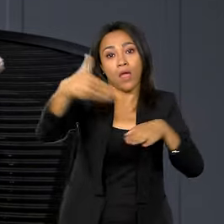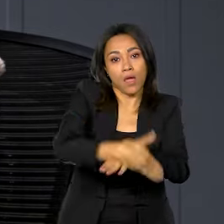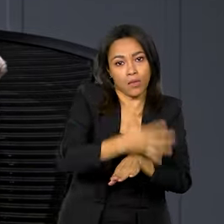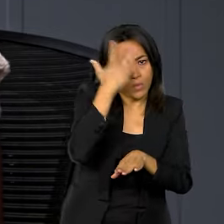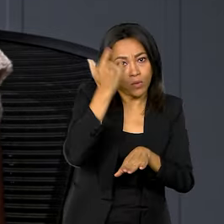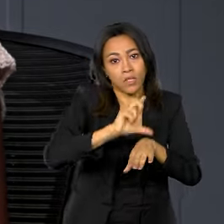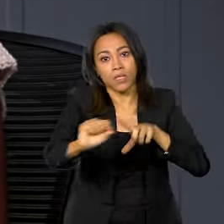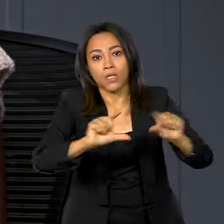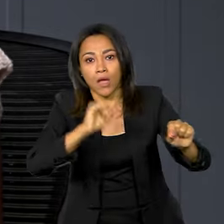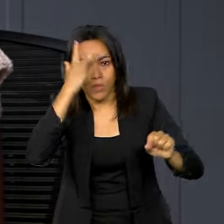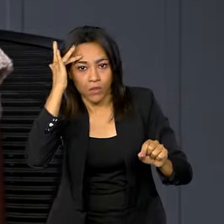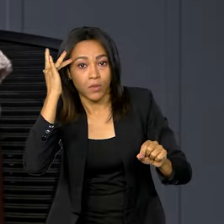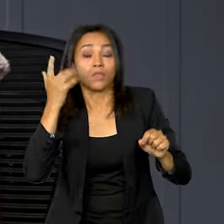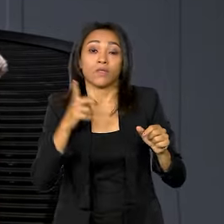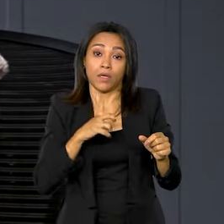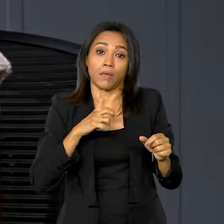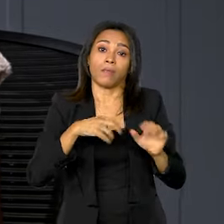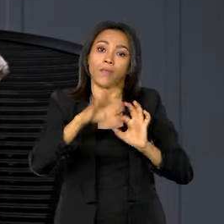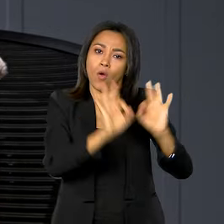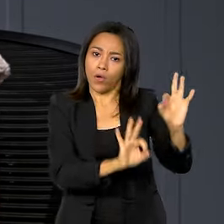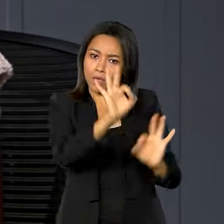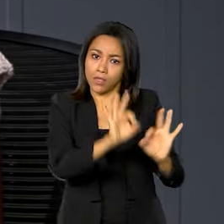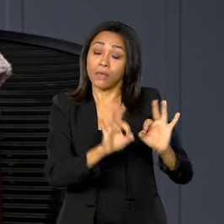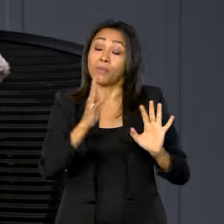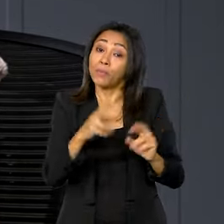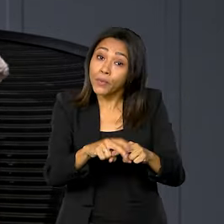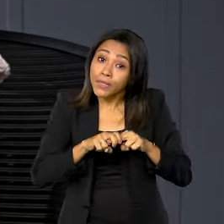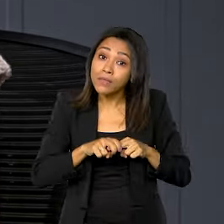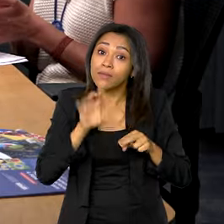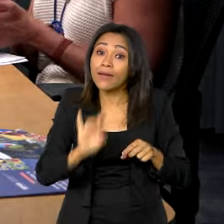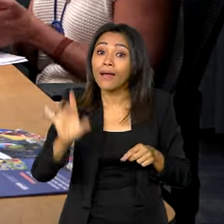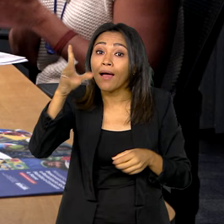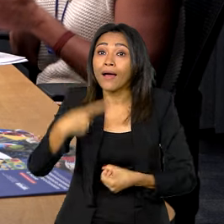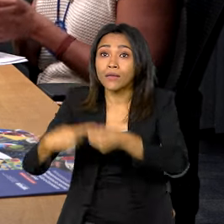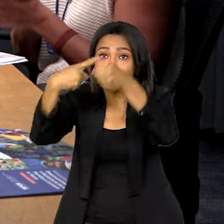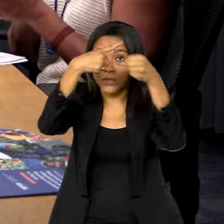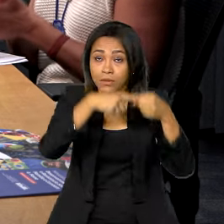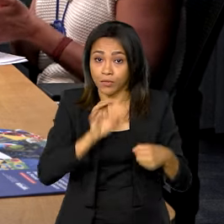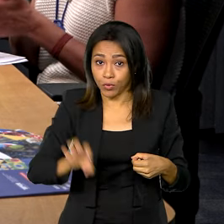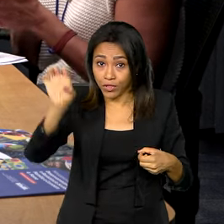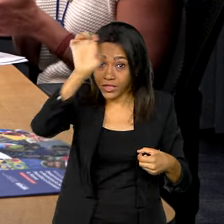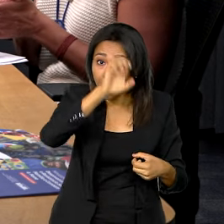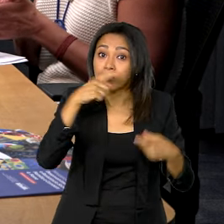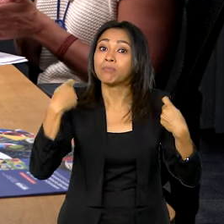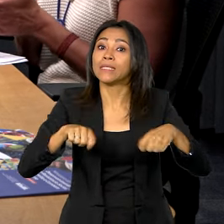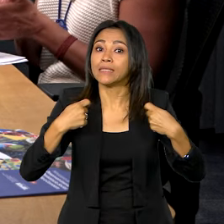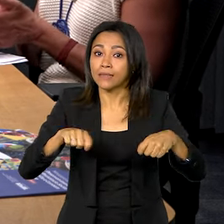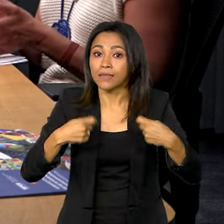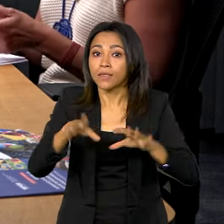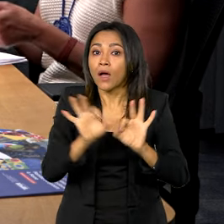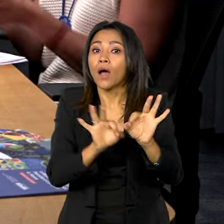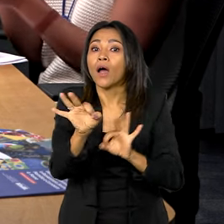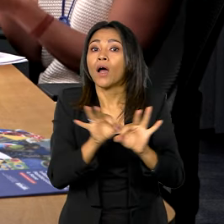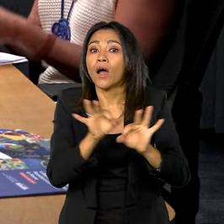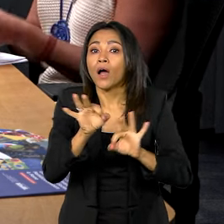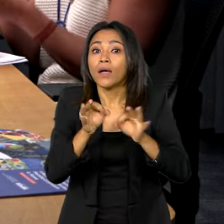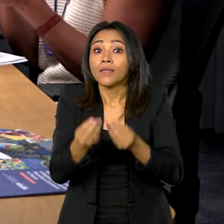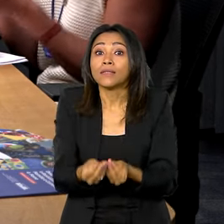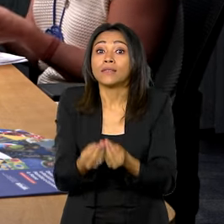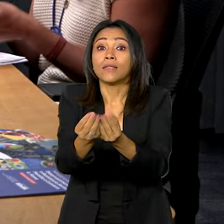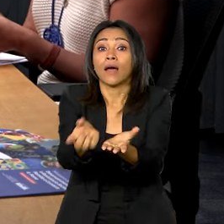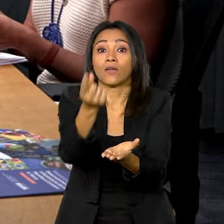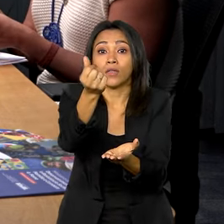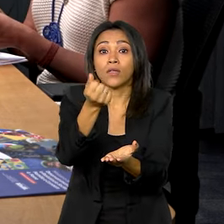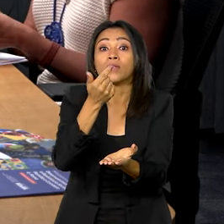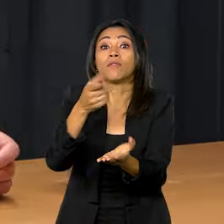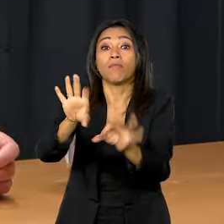nós queremos é que cada vez mais as gestões municipais as gestões estaduais tenham um compromisso de fazer o benefício chegar aquela família